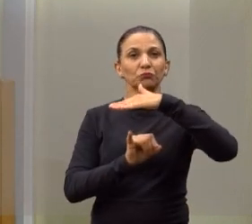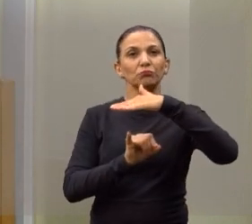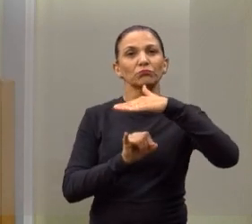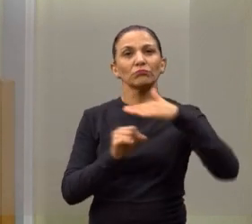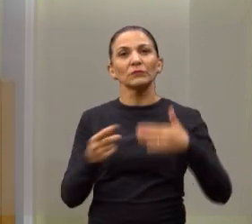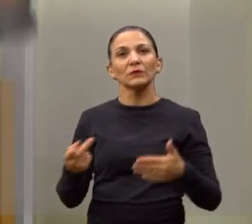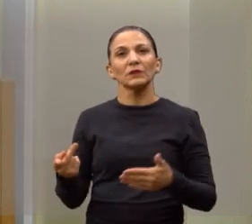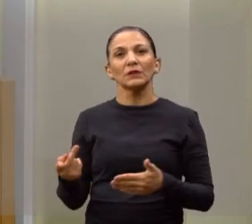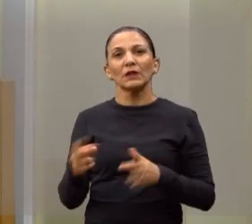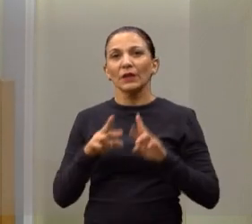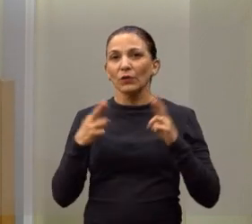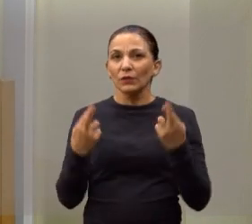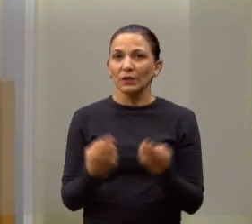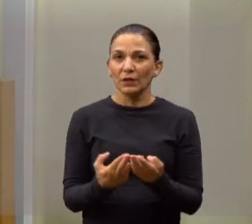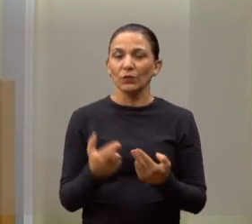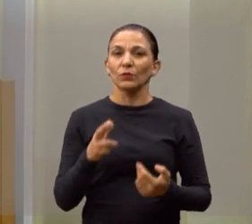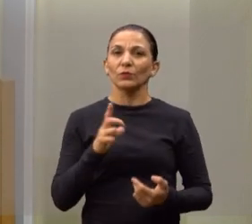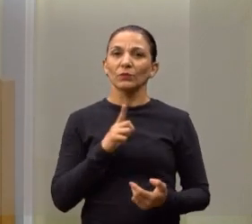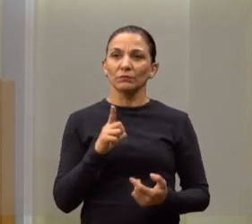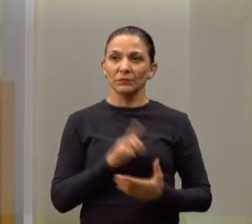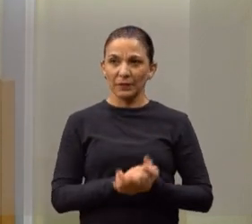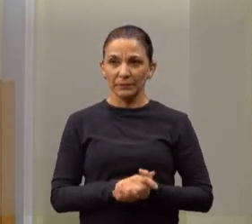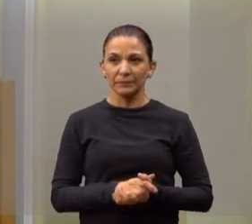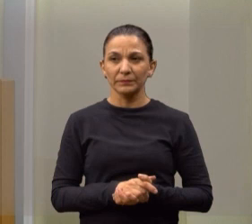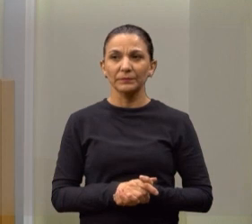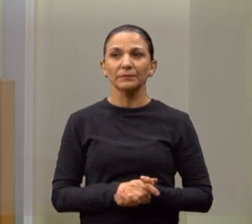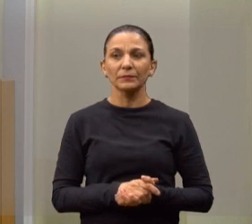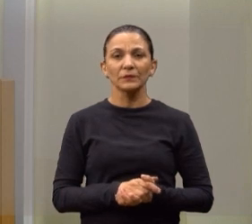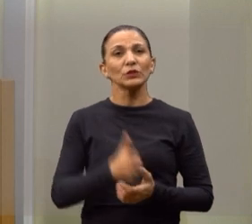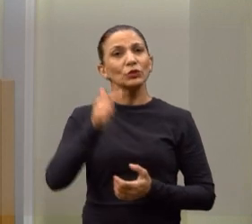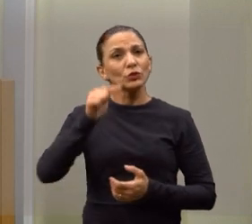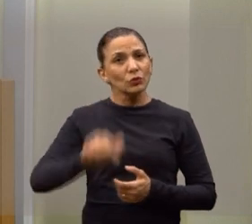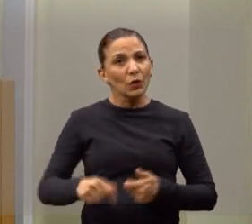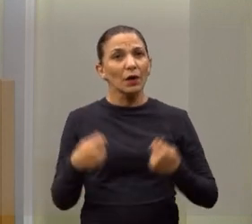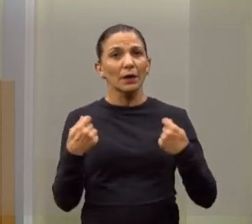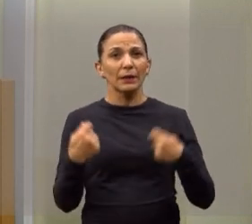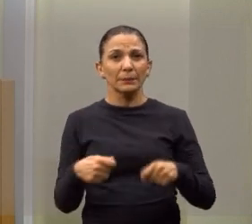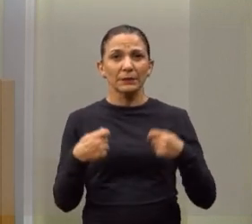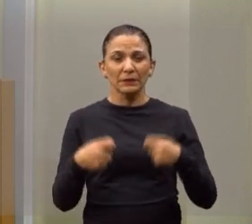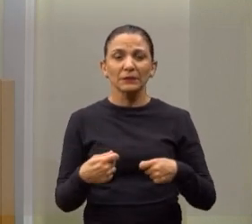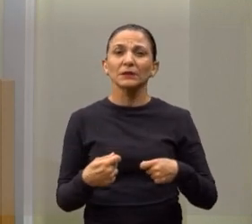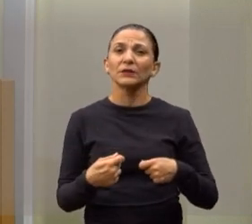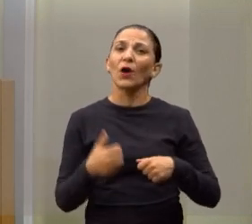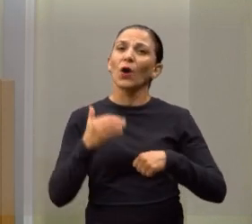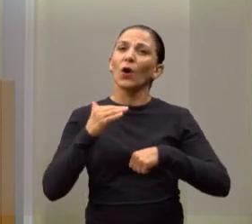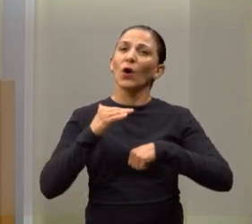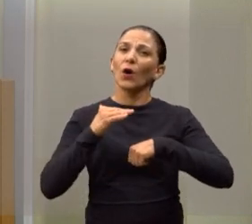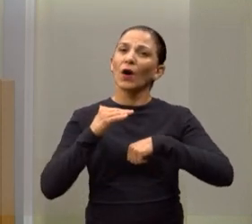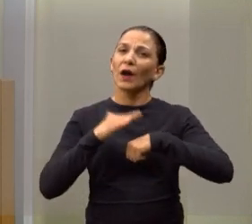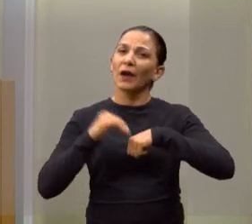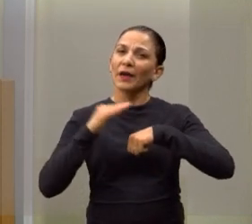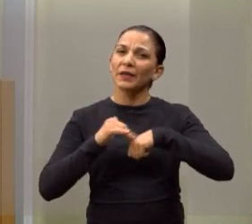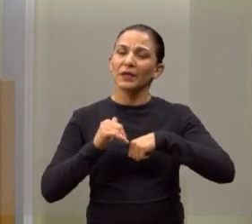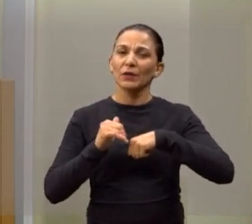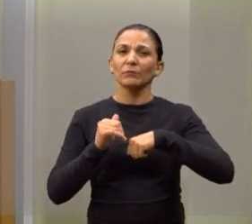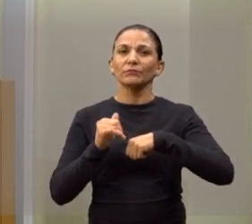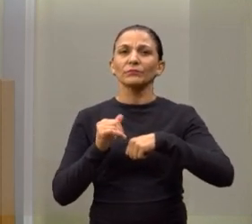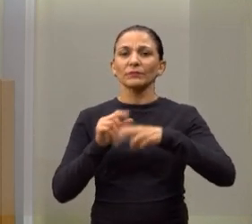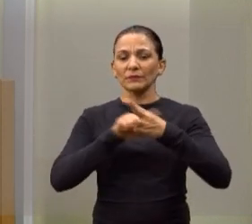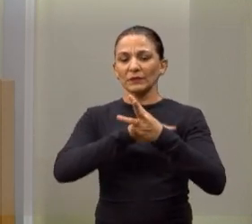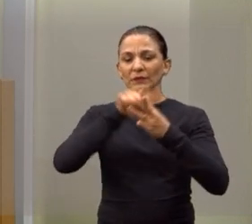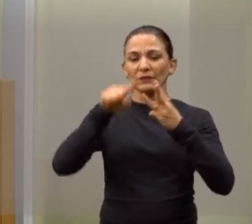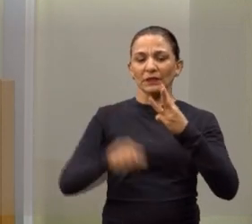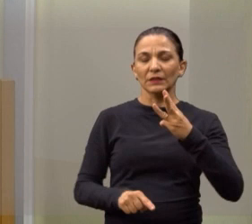essa casa também fez um gesto nós temos que fazer outra vez fazer esse gesto ajudar essas três